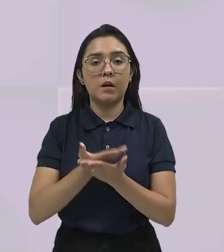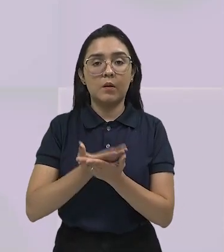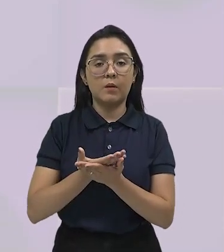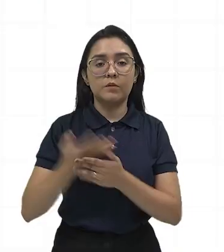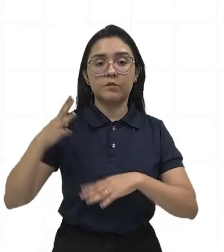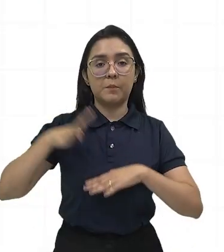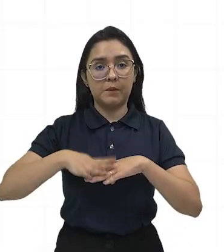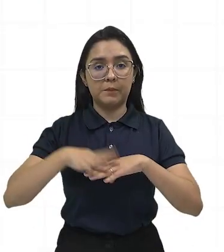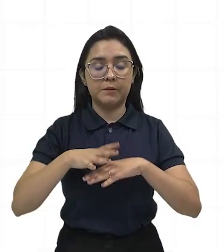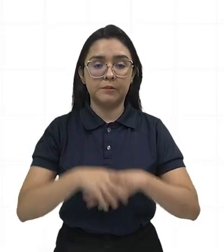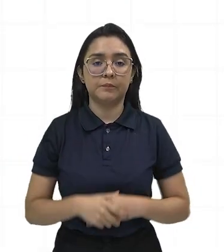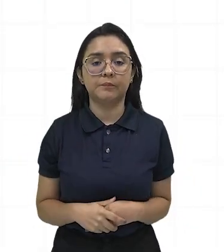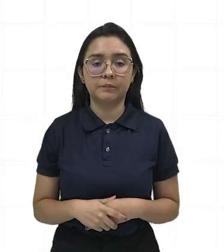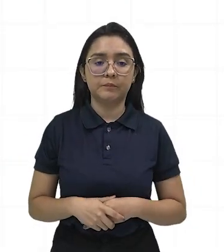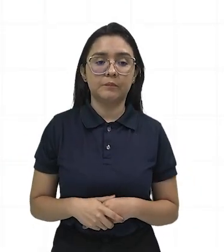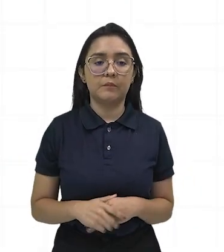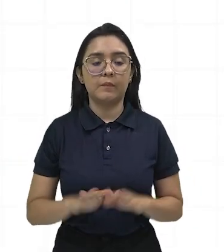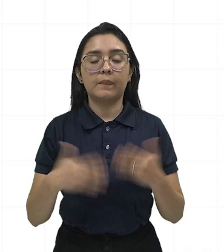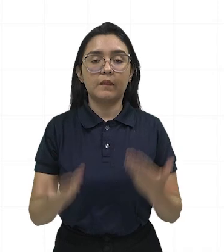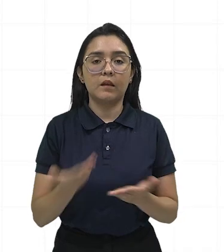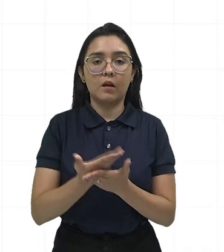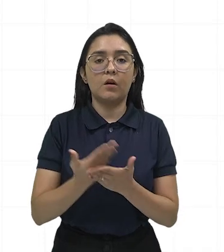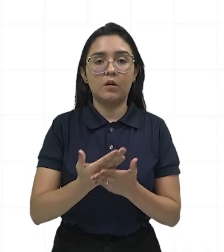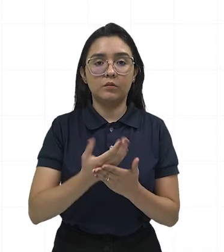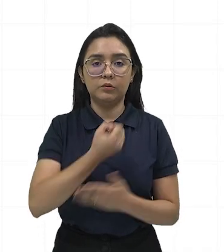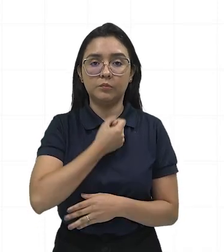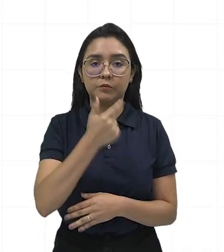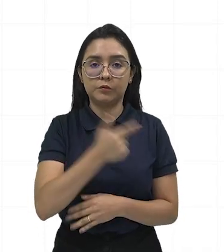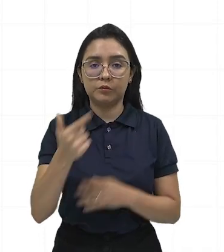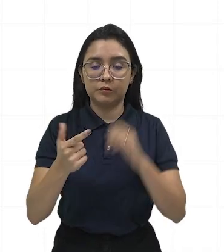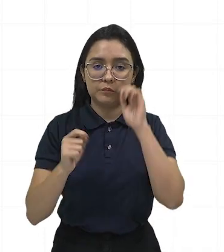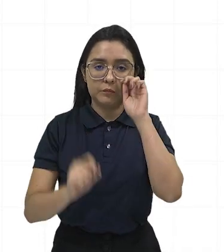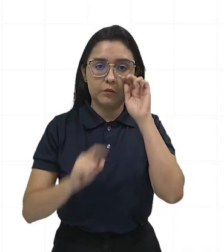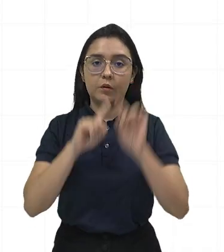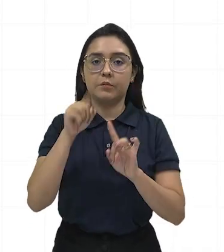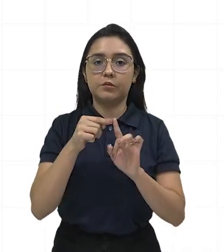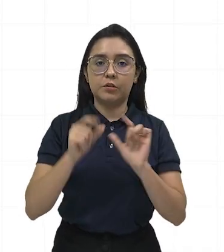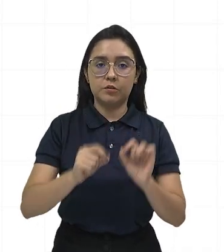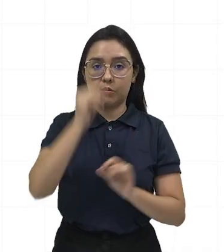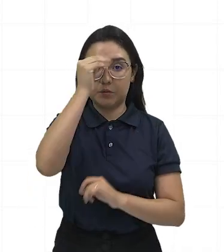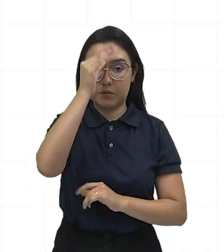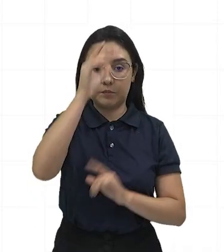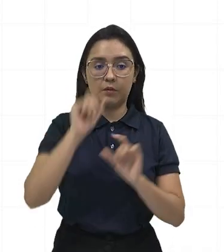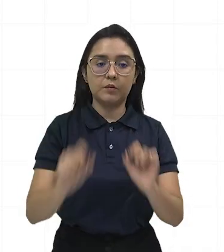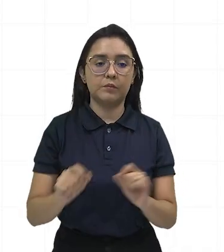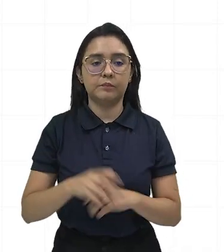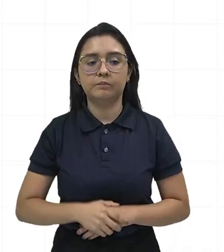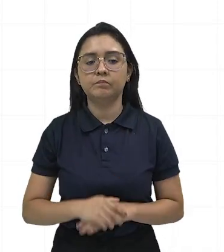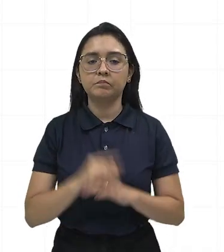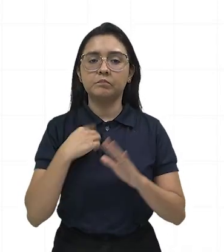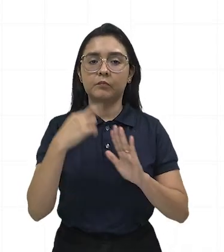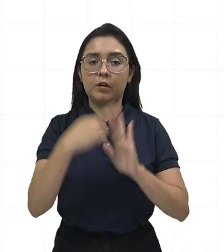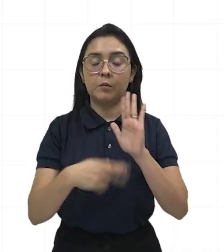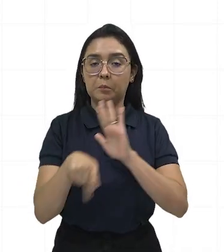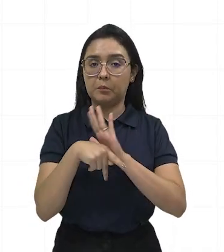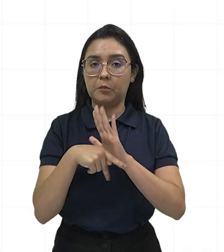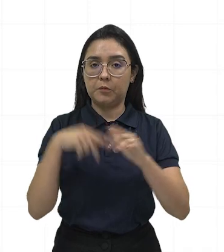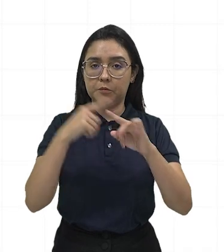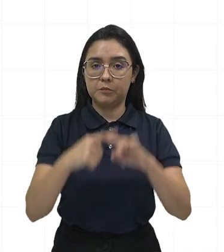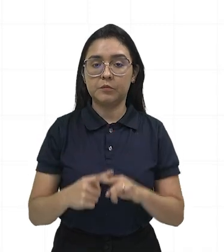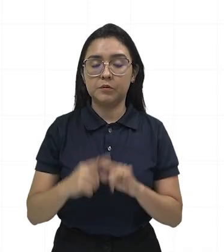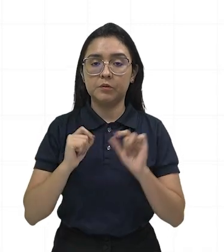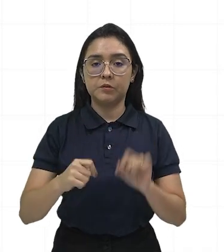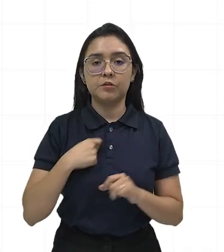que temos. Aula 22, objeto de conhecimento, princípio multiplicativo da